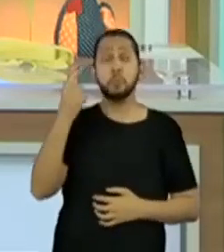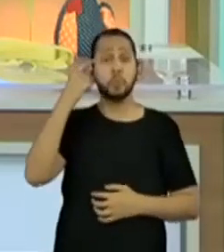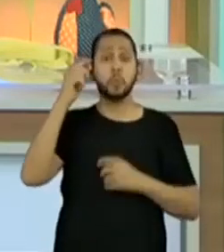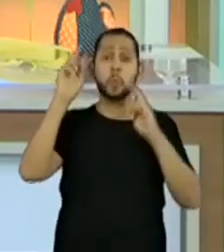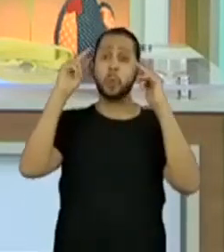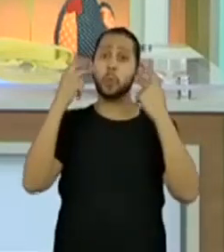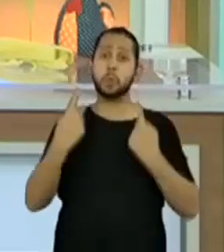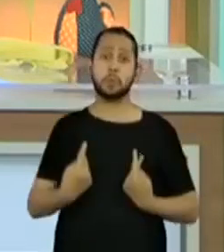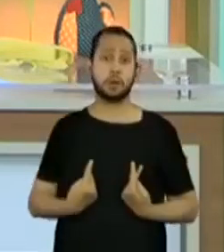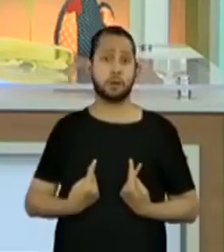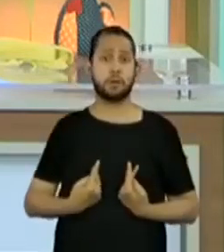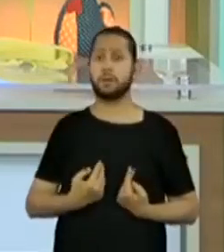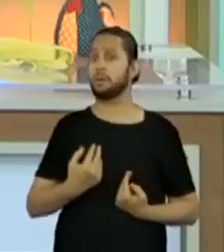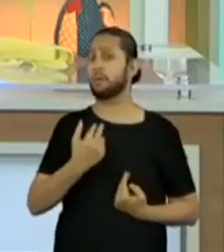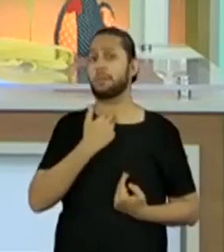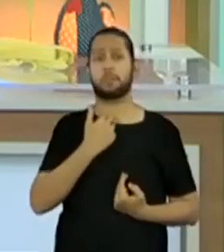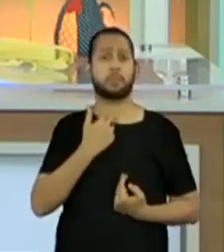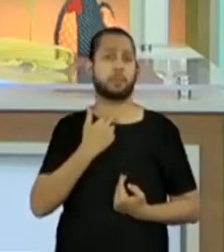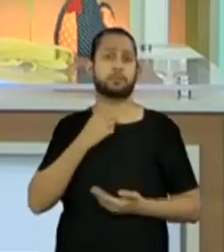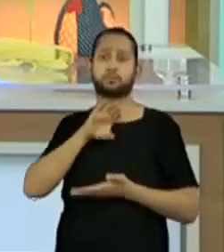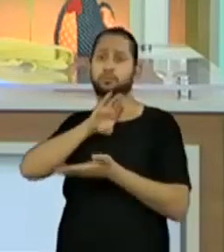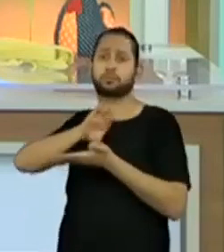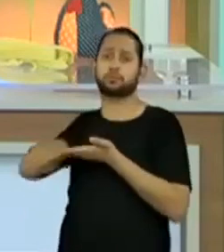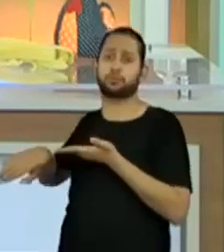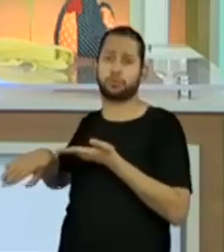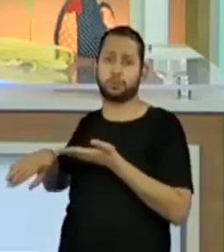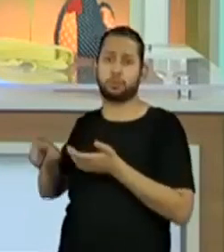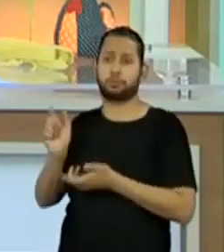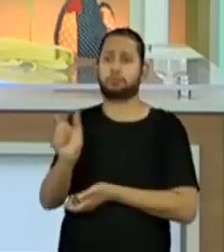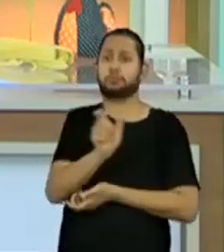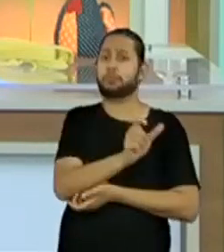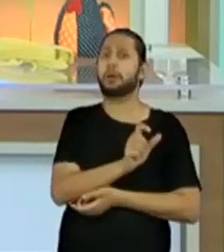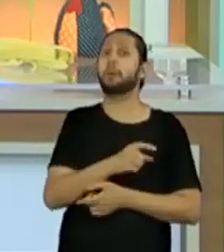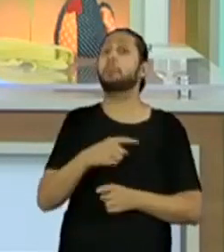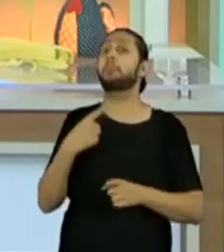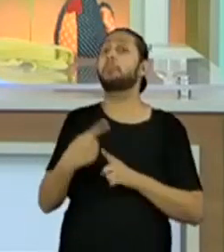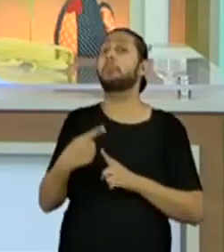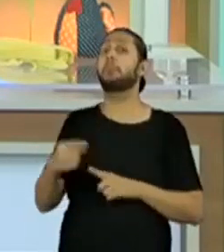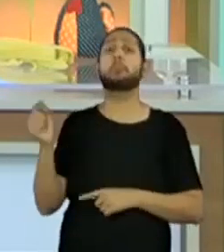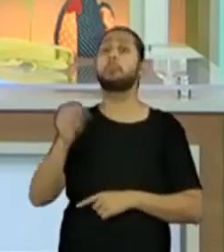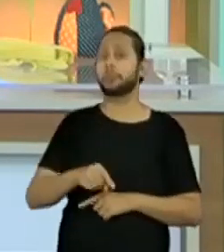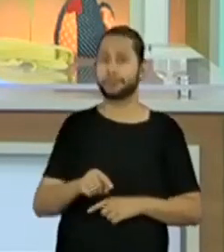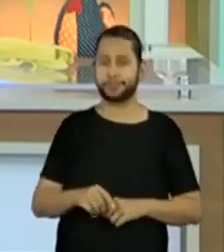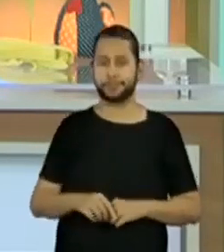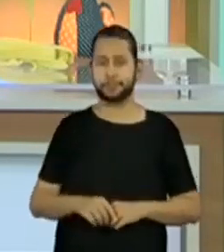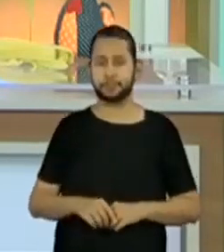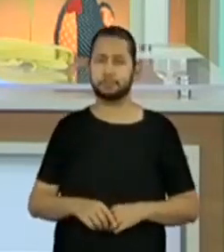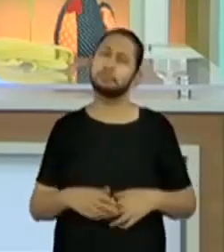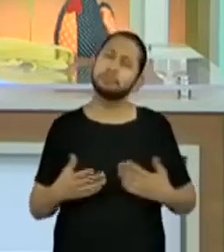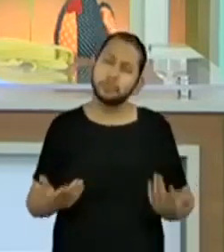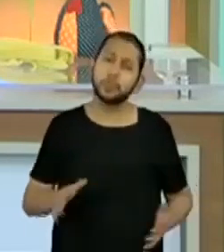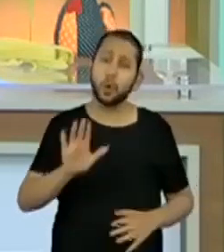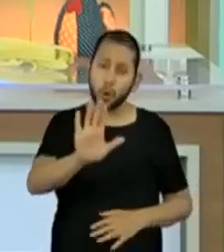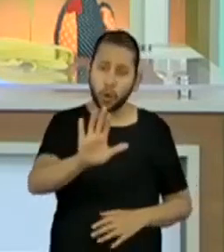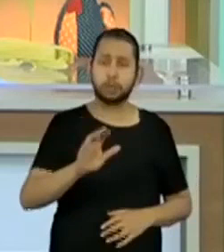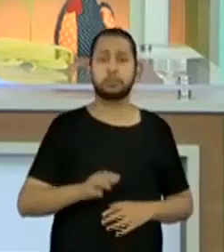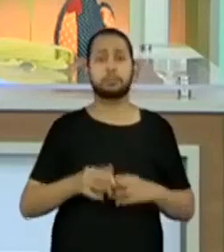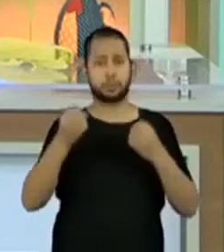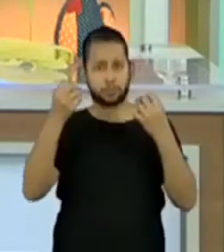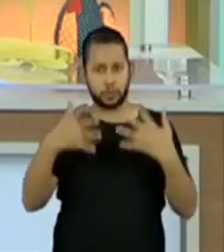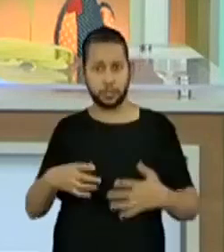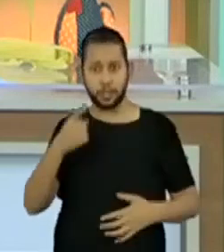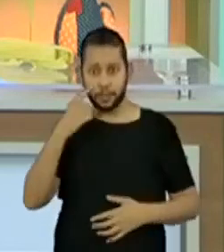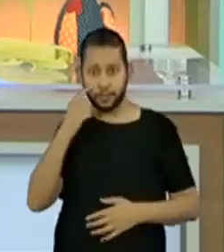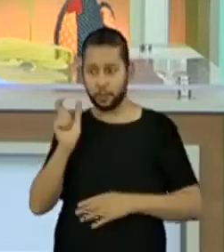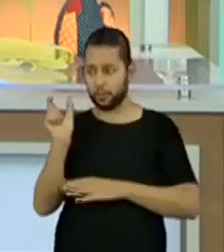não deveriam ser incluídos na cadeia alimentar. Olha, Fernanda, veja bem, daquela imagem que